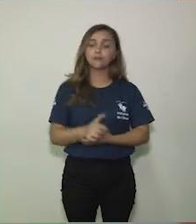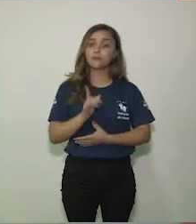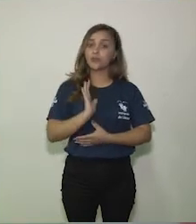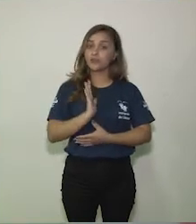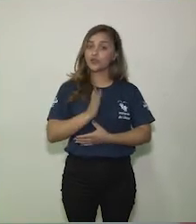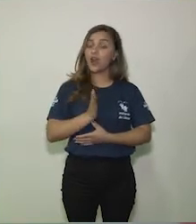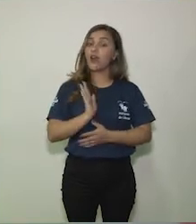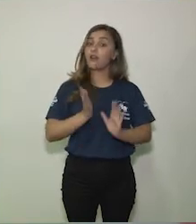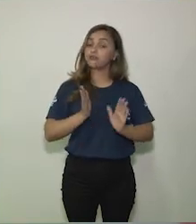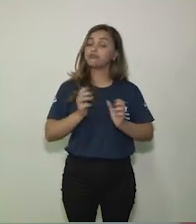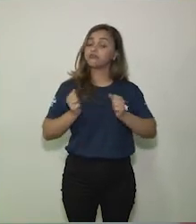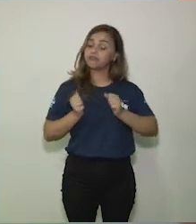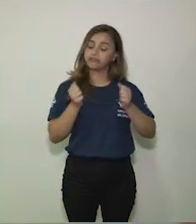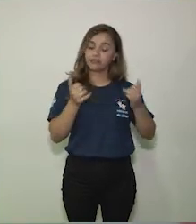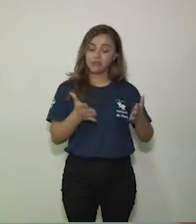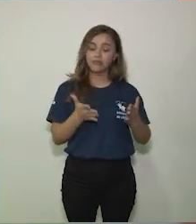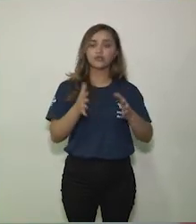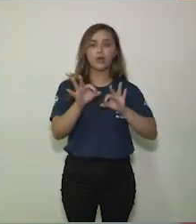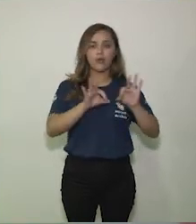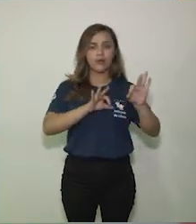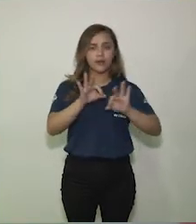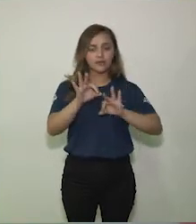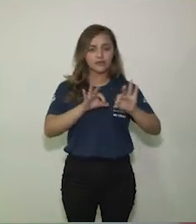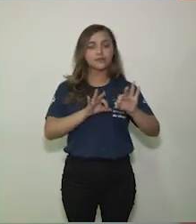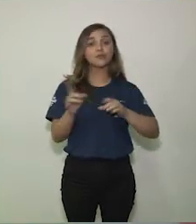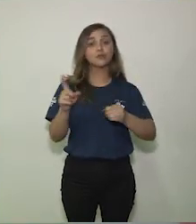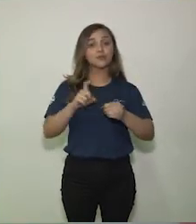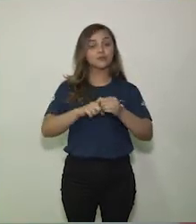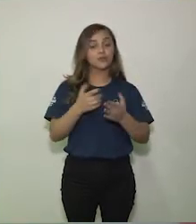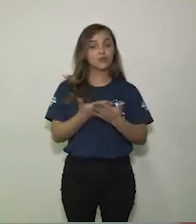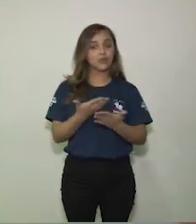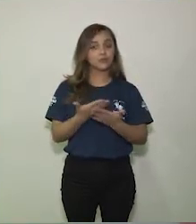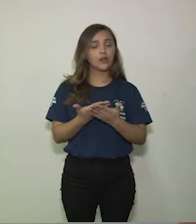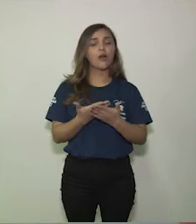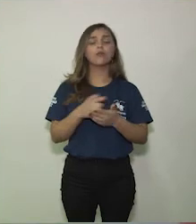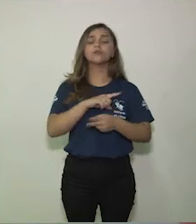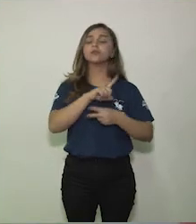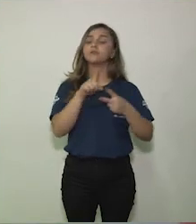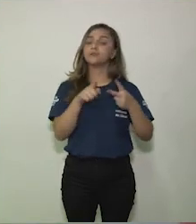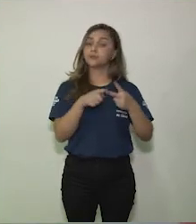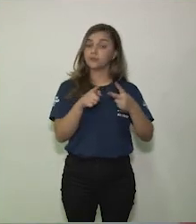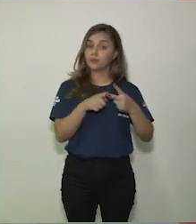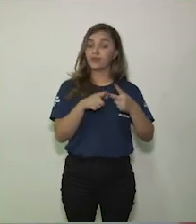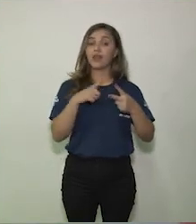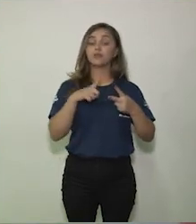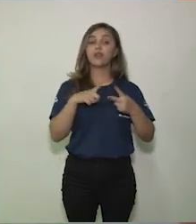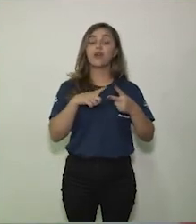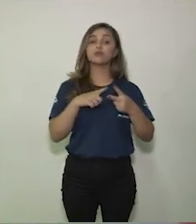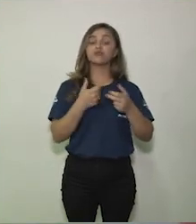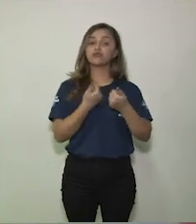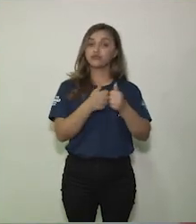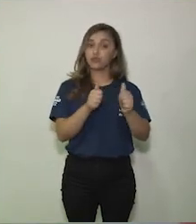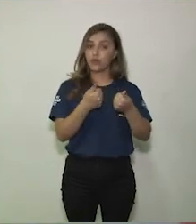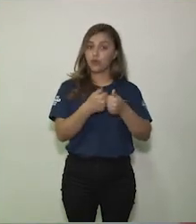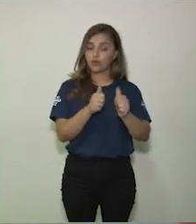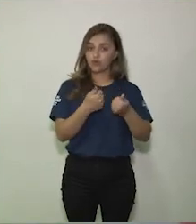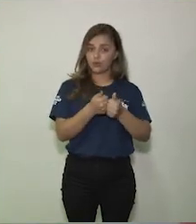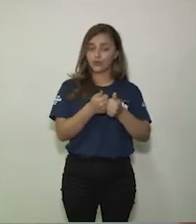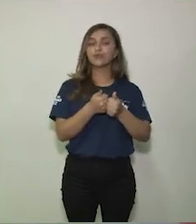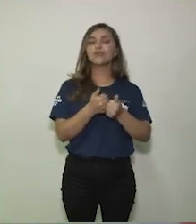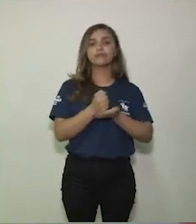já estamos nos preparando para isso. Em relação ao transporte dos alunos, o protocolo, ele